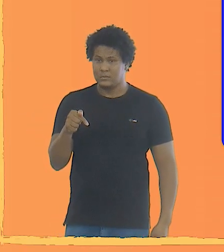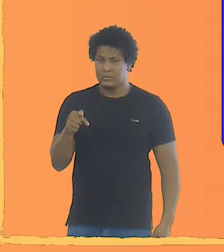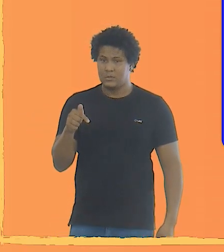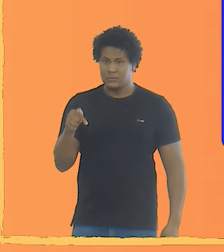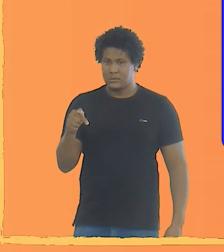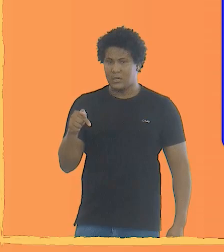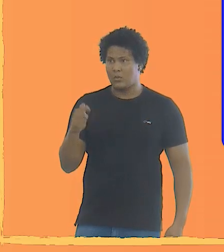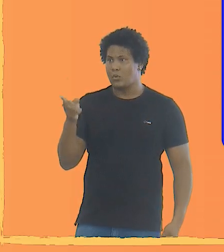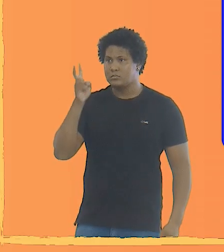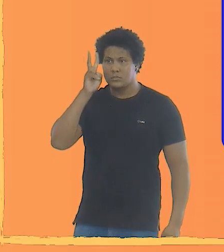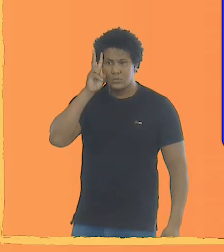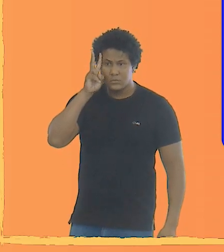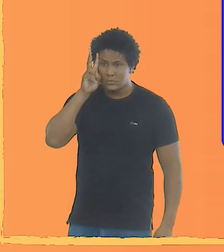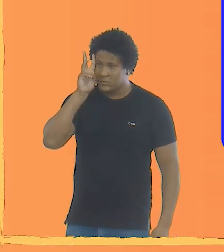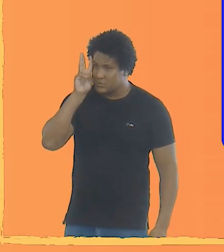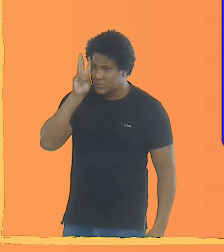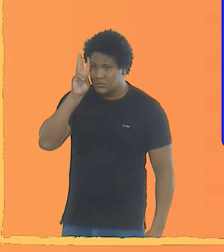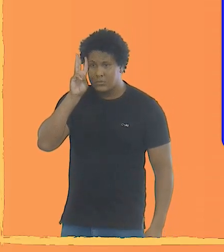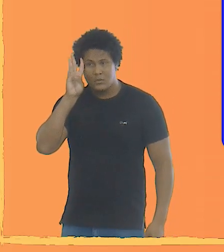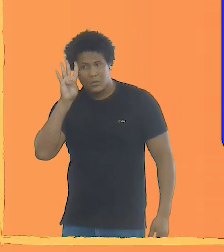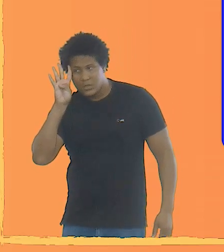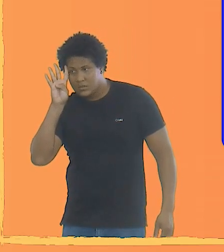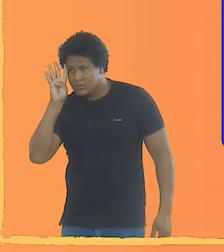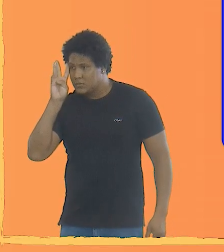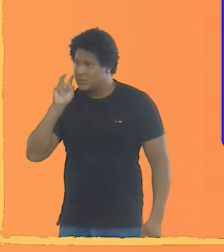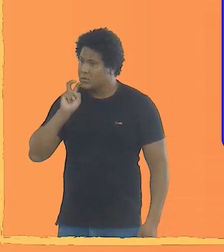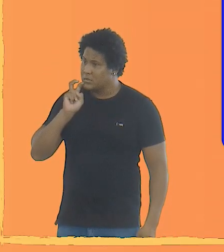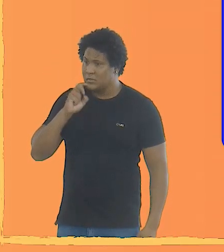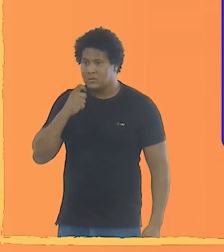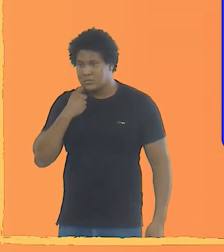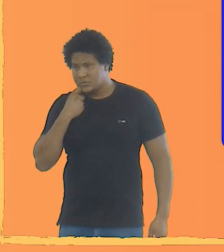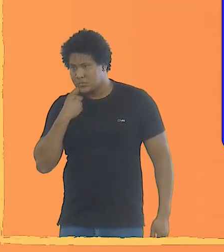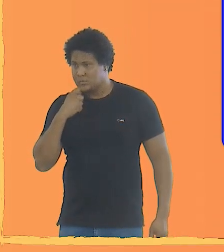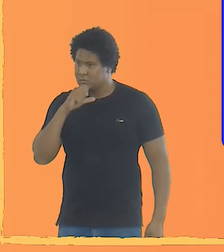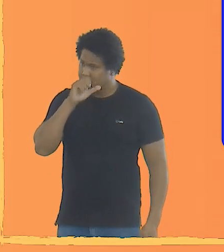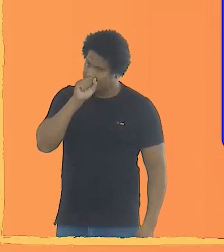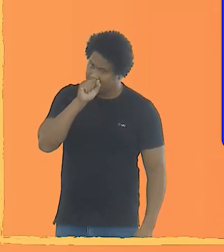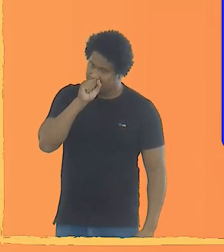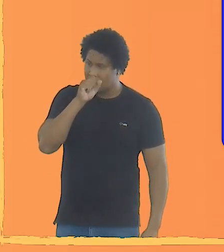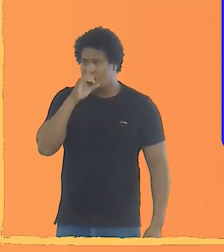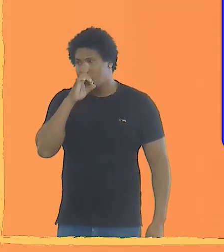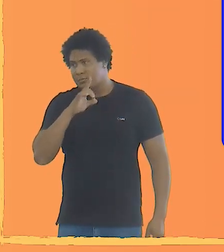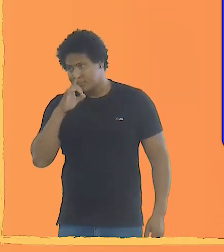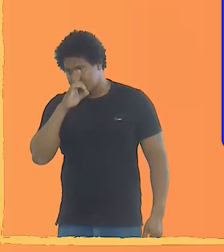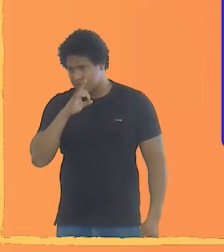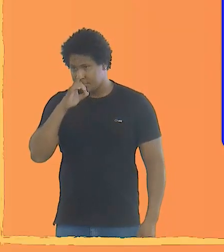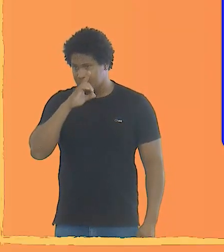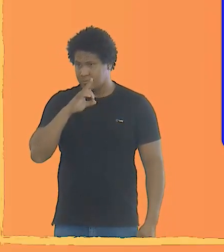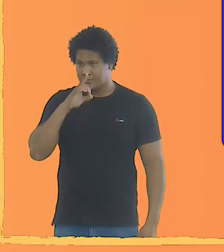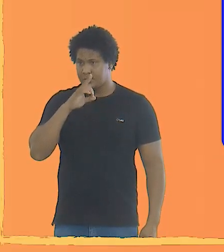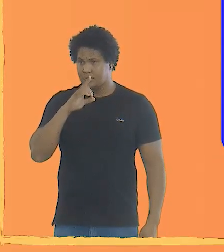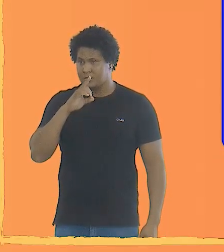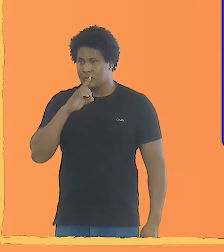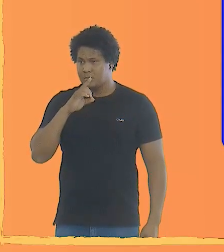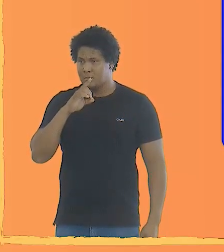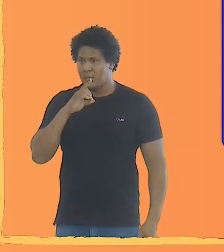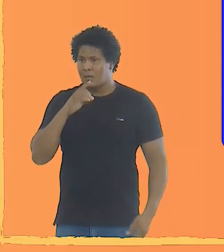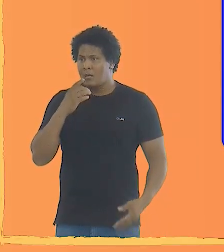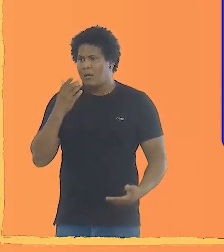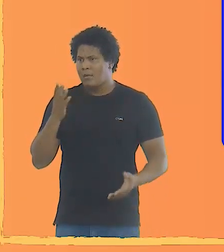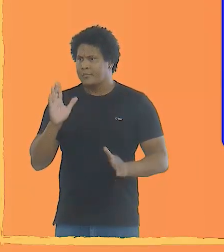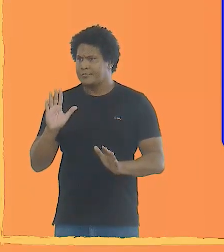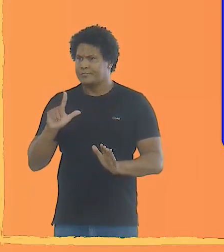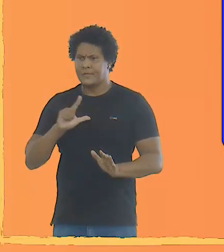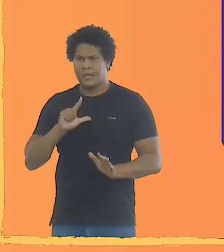cai na segunda, ou na terça, ou na quarta, ou quinta, ou sexta, ou sábado, ou domingo. Se eu tiver um grupo de